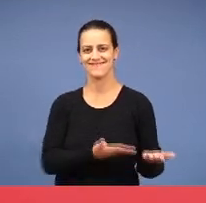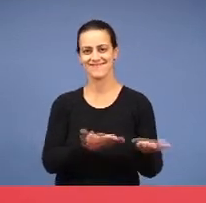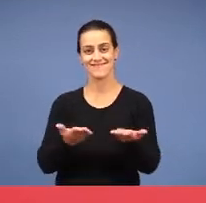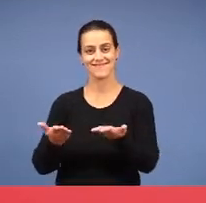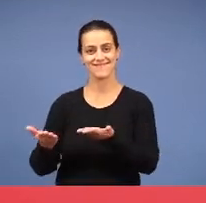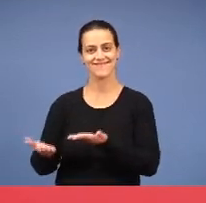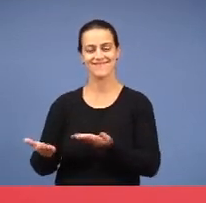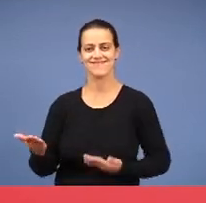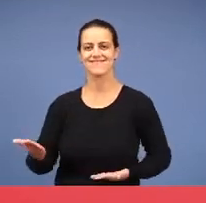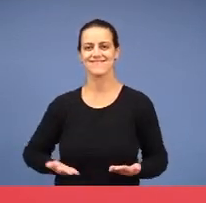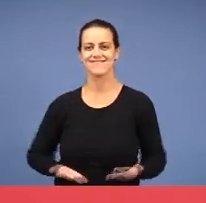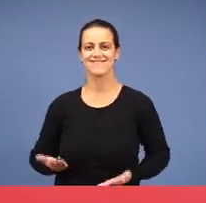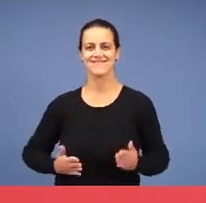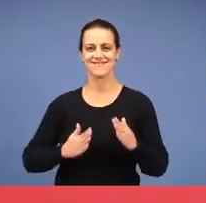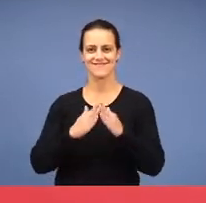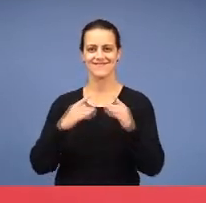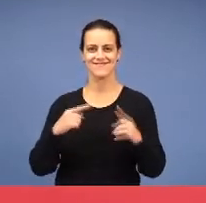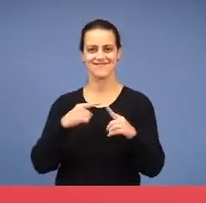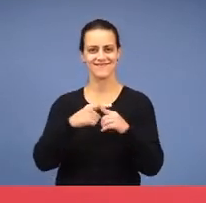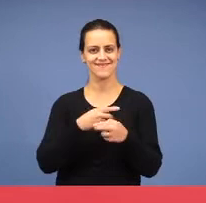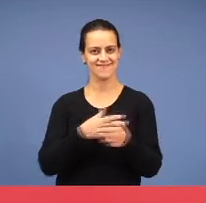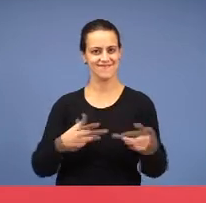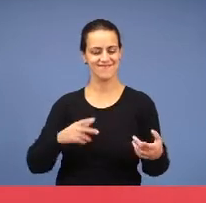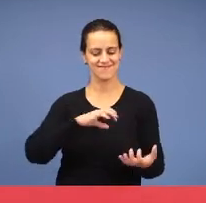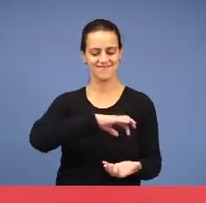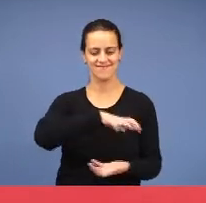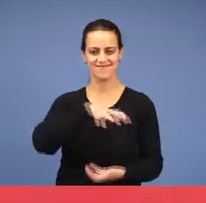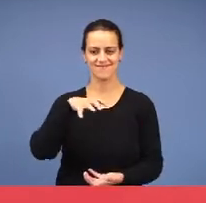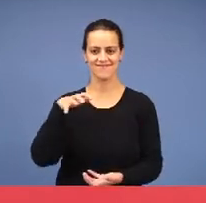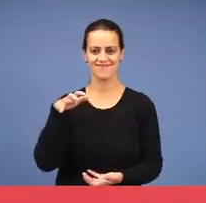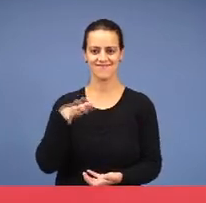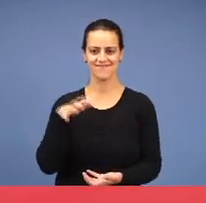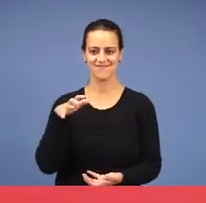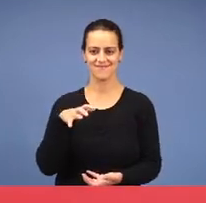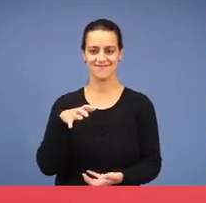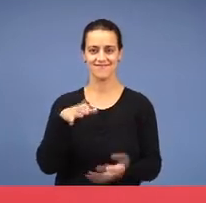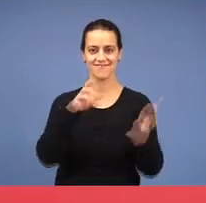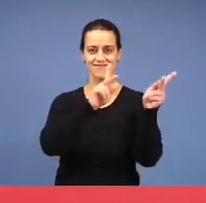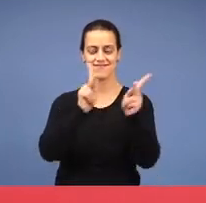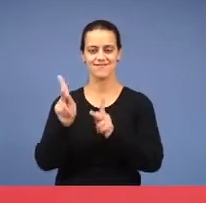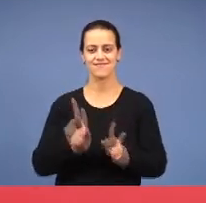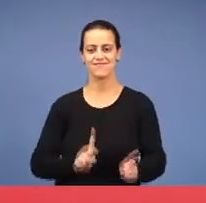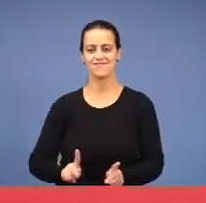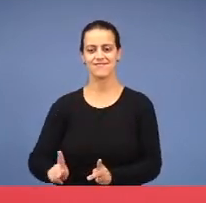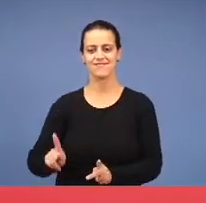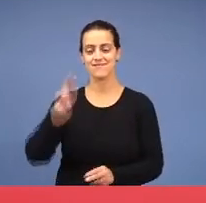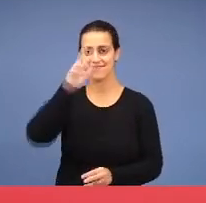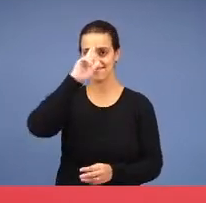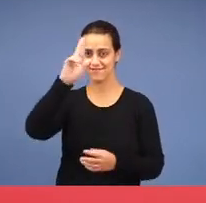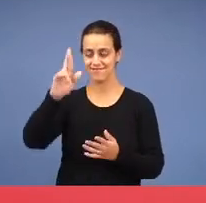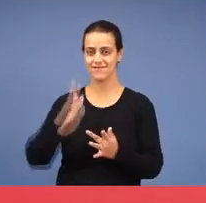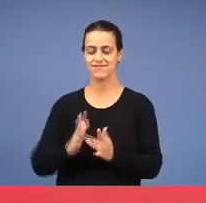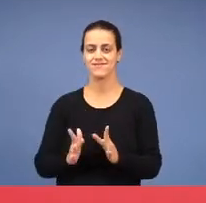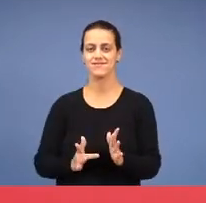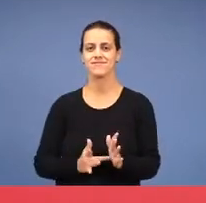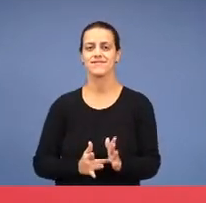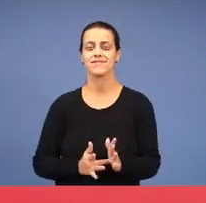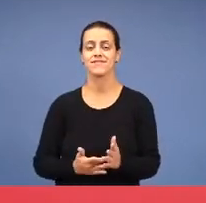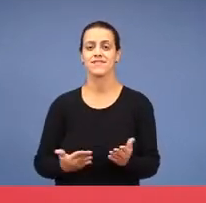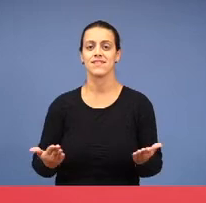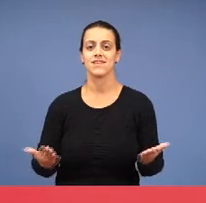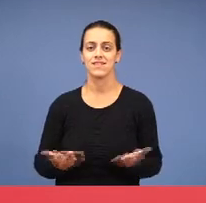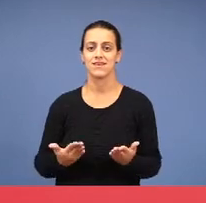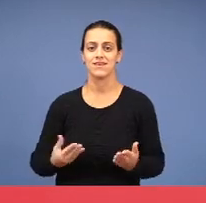cumprimentamos os nossos irmãos nas igrejas que estão recebendo esta transmissão com a paz do Senhor Jesus. Estamos